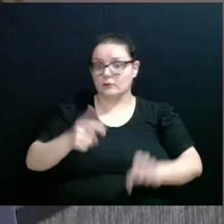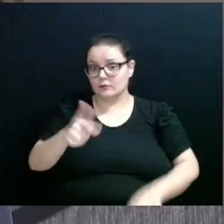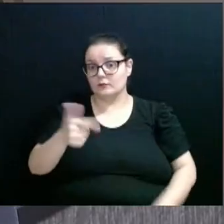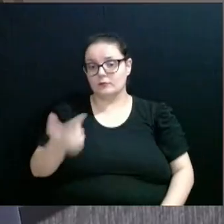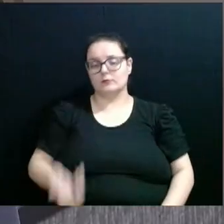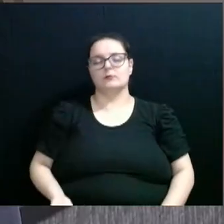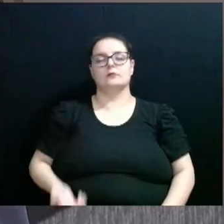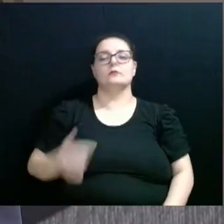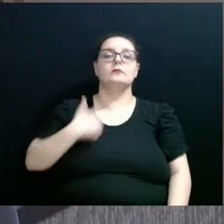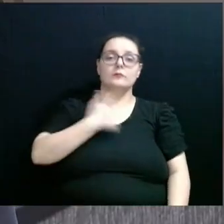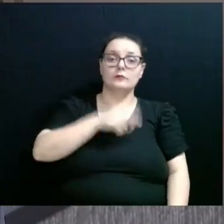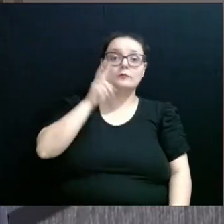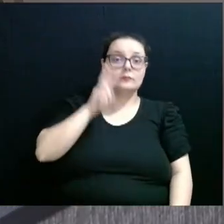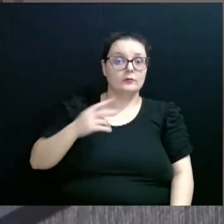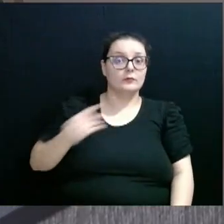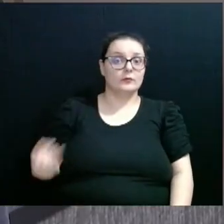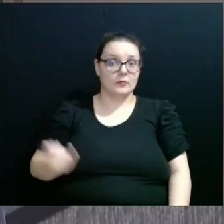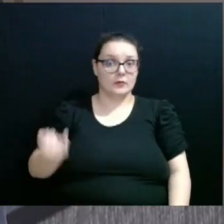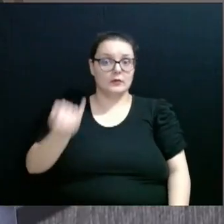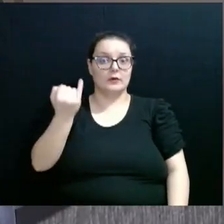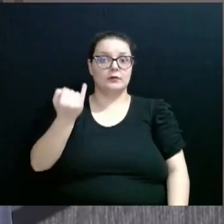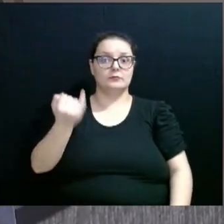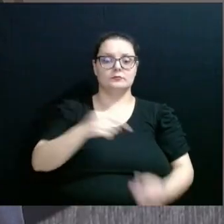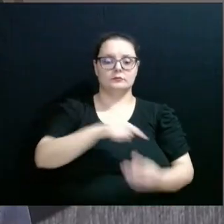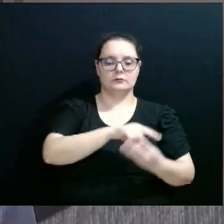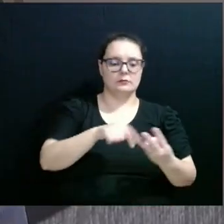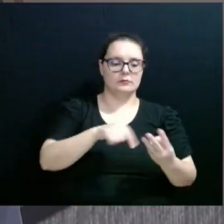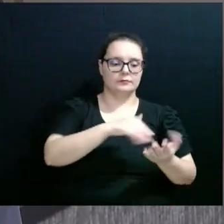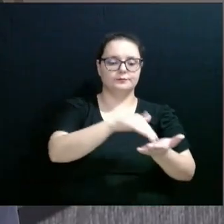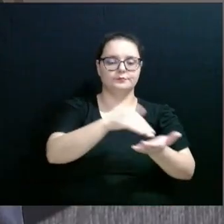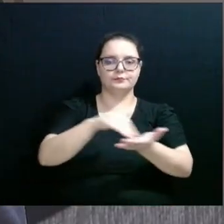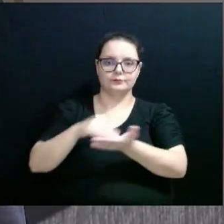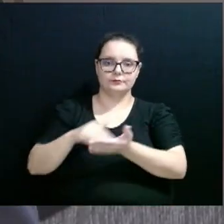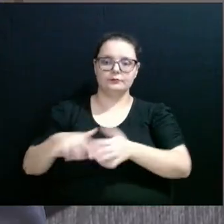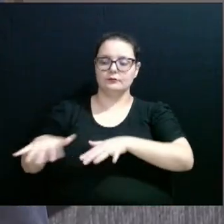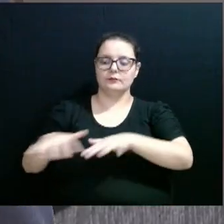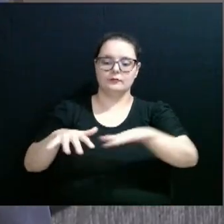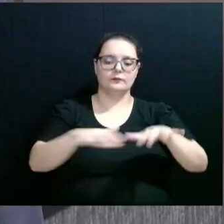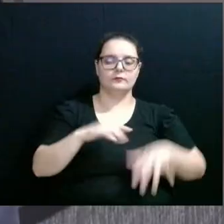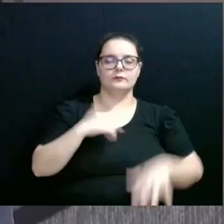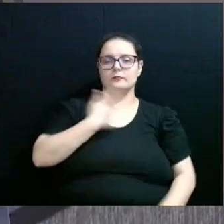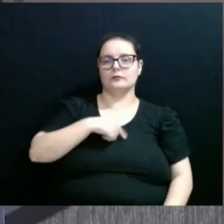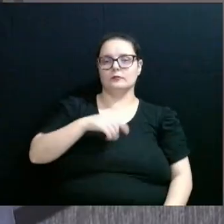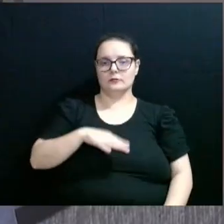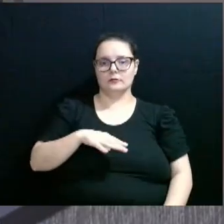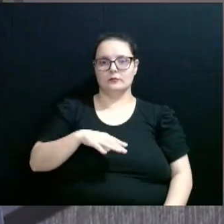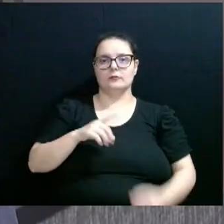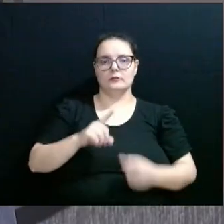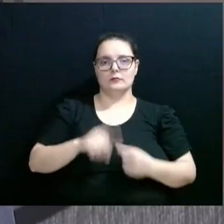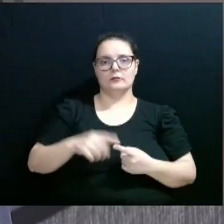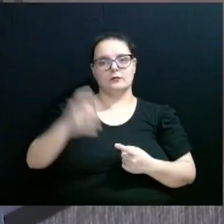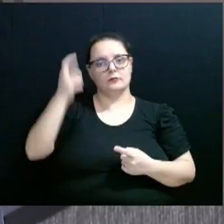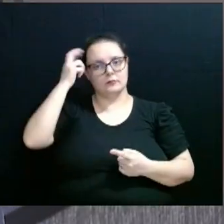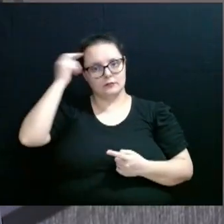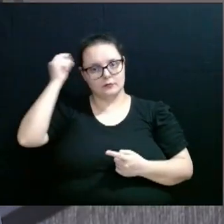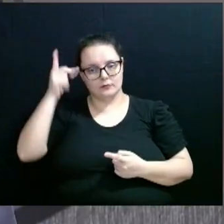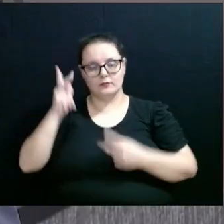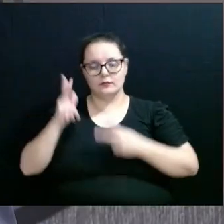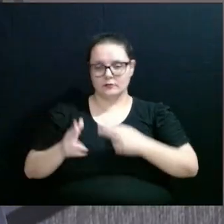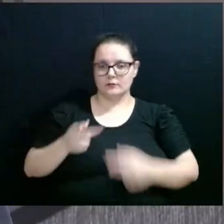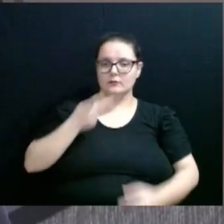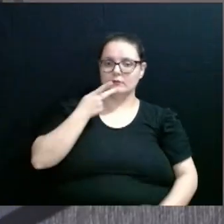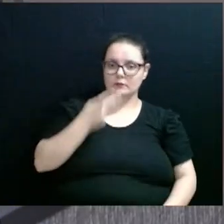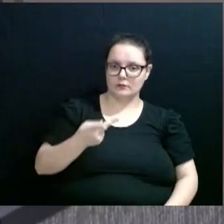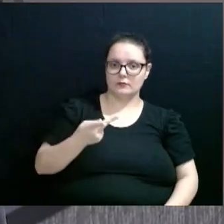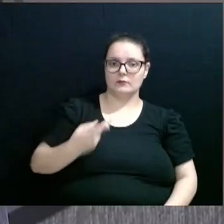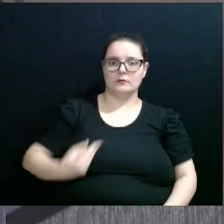aí a importância de 3 secretarias que movimentam muito a nossa cidade. A de Cultura, como bem disse aqui ao vivo, são mais